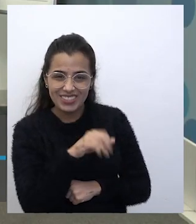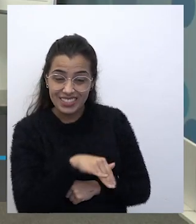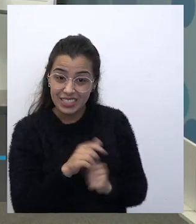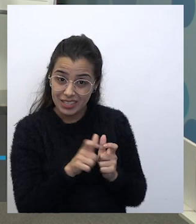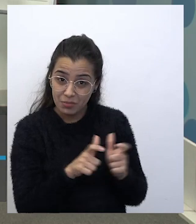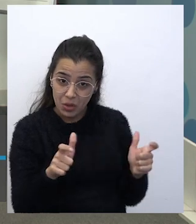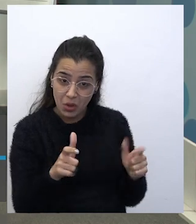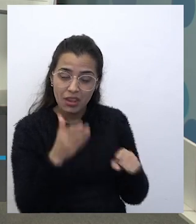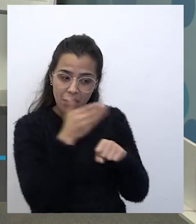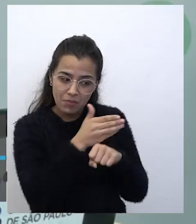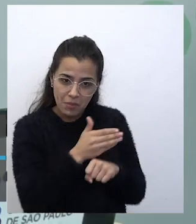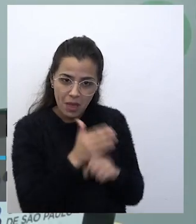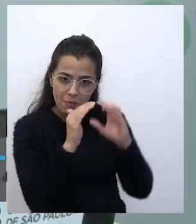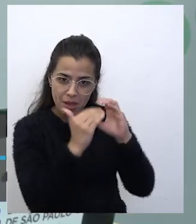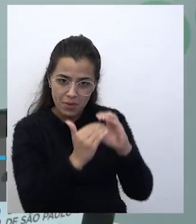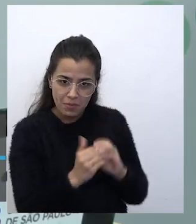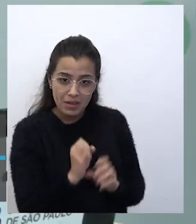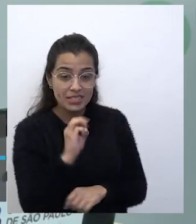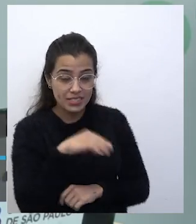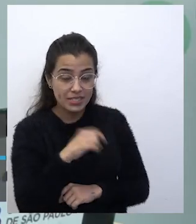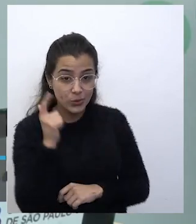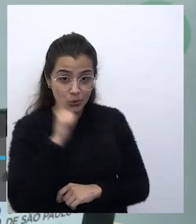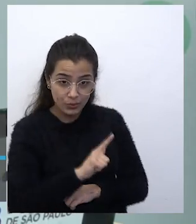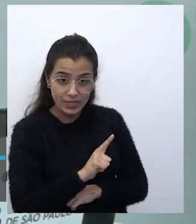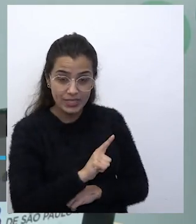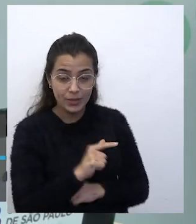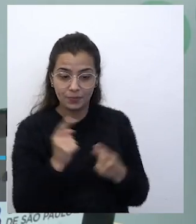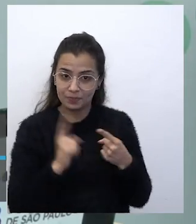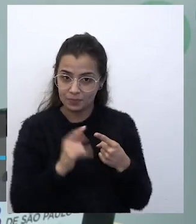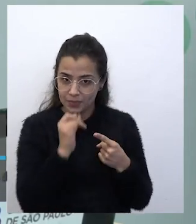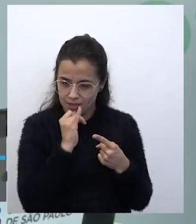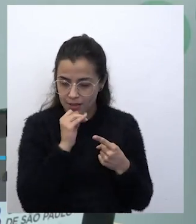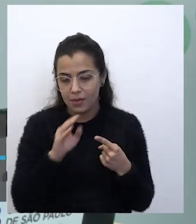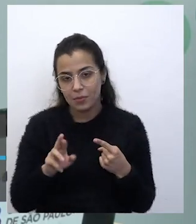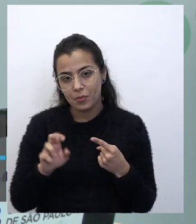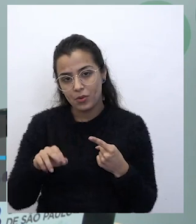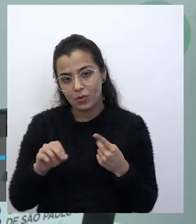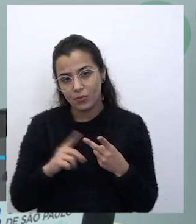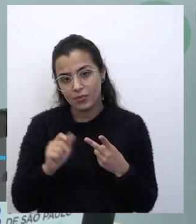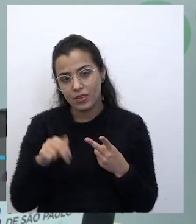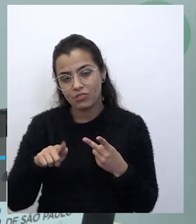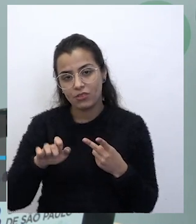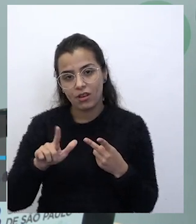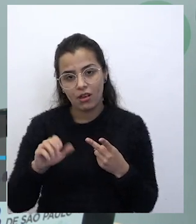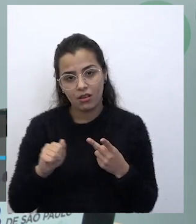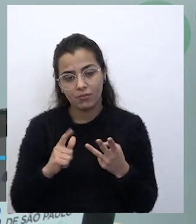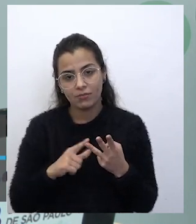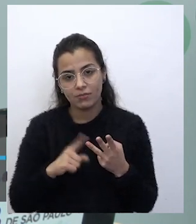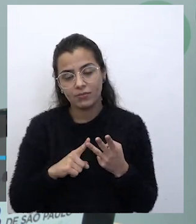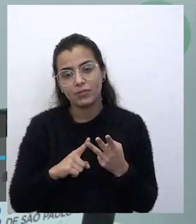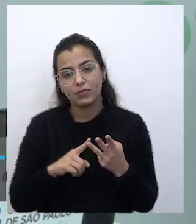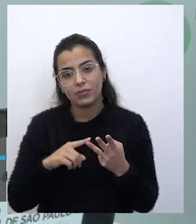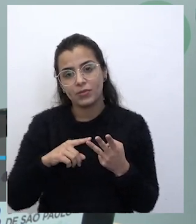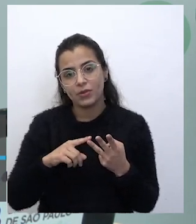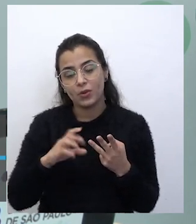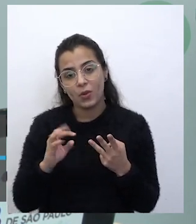dos nossos alunos fizeram e escreveram que conseguiram. Entre eles, o Bruno, a Angélica, o Maicon e o Otávio.